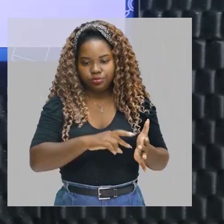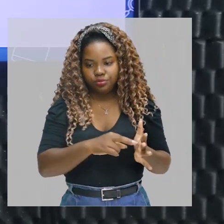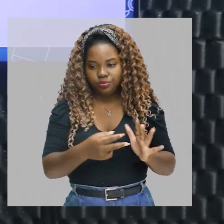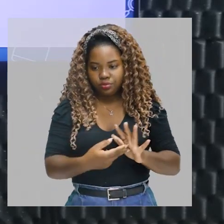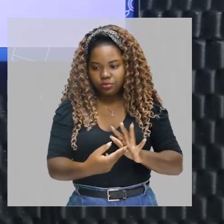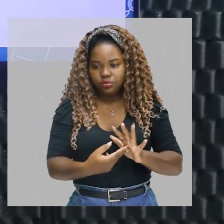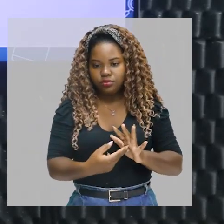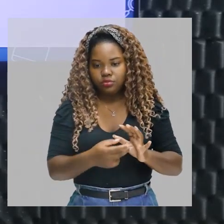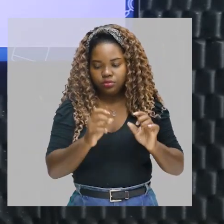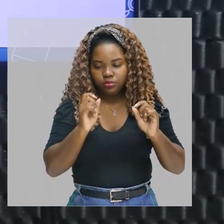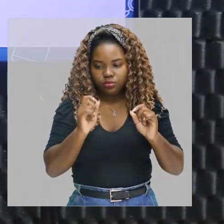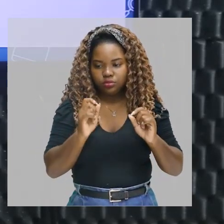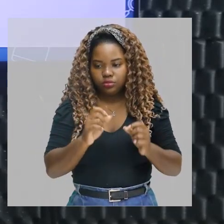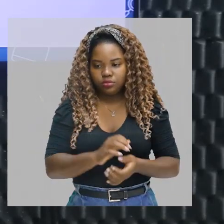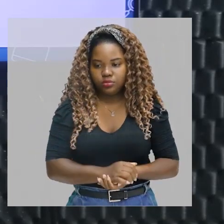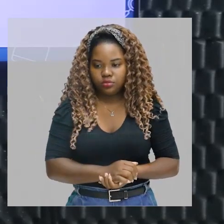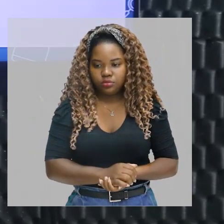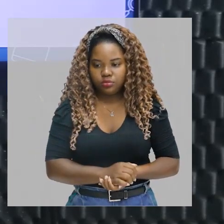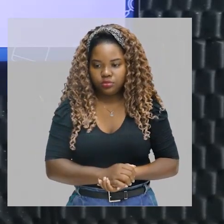significava